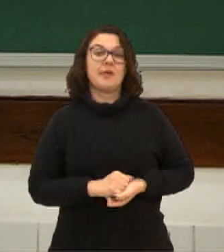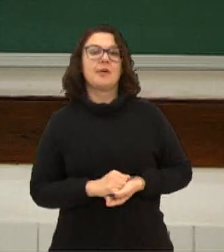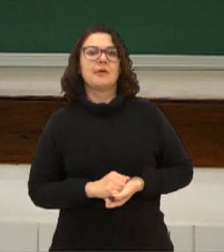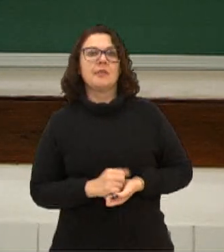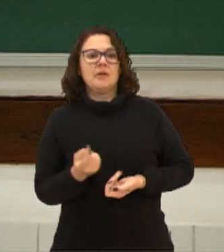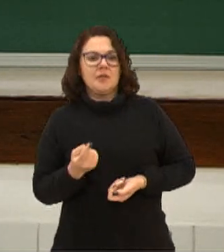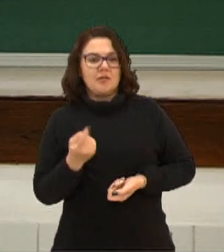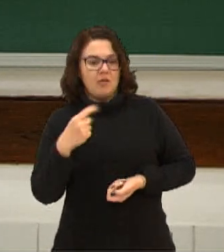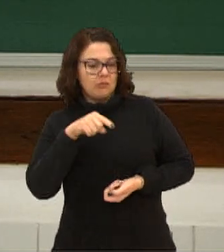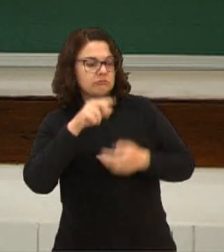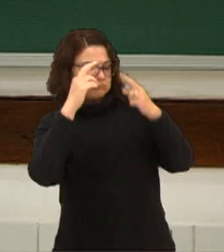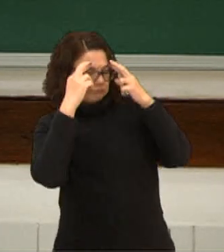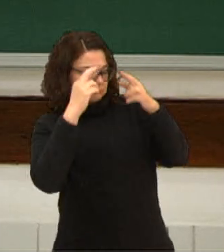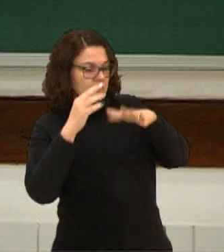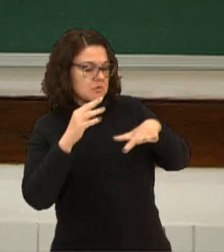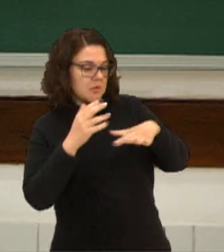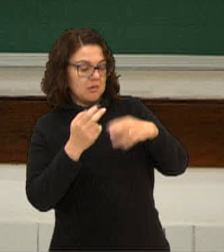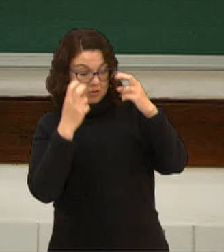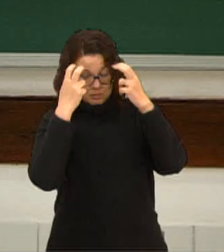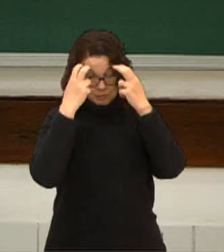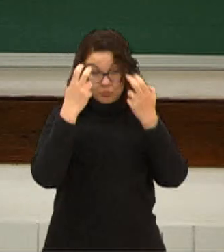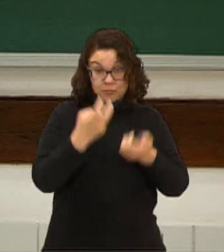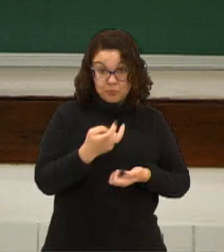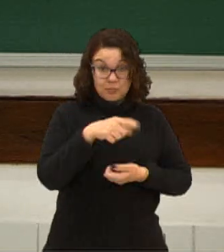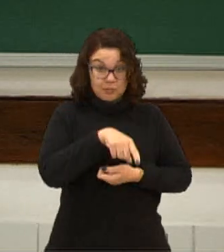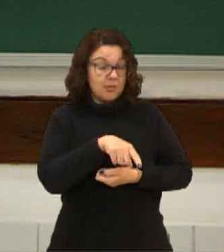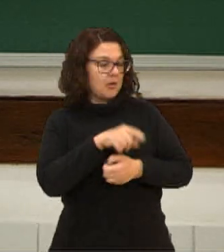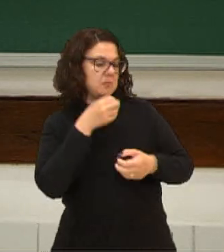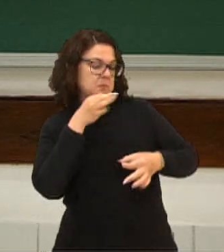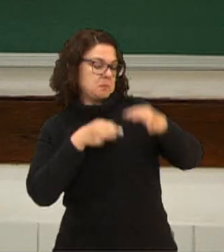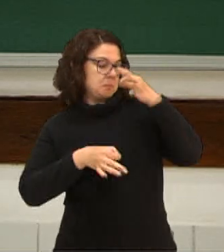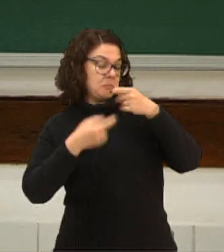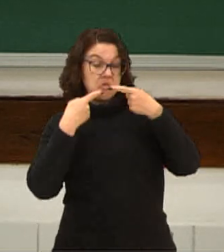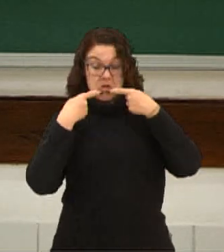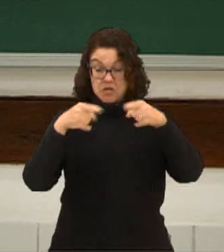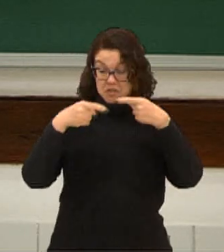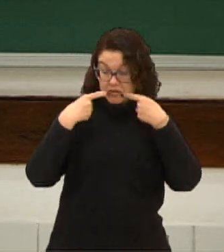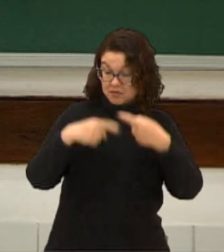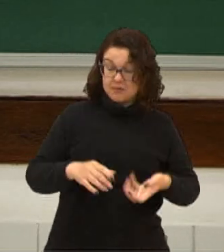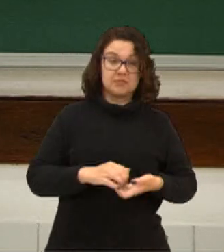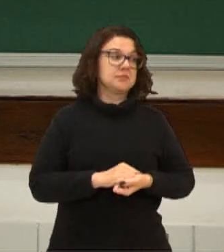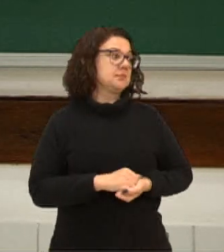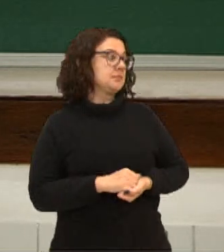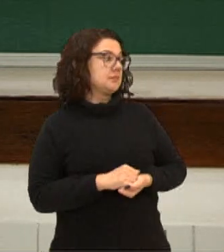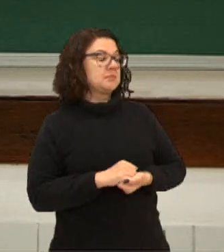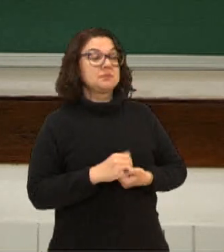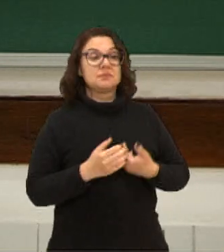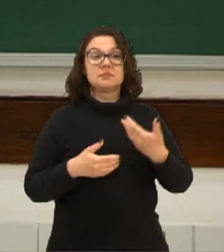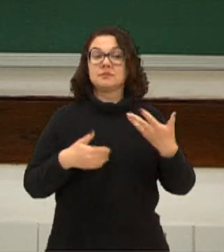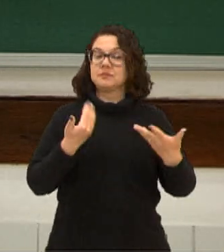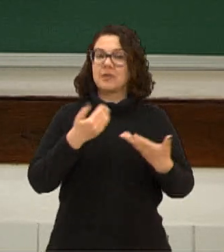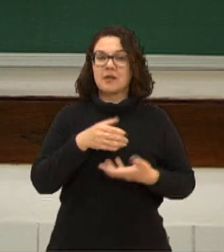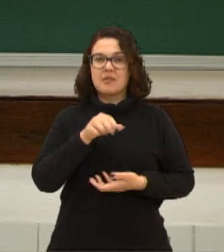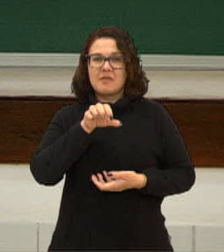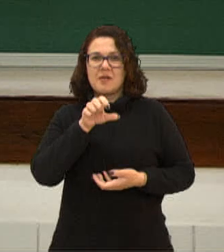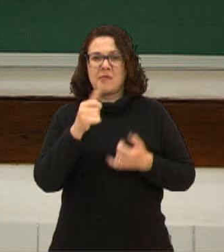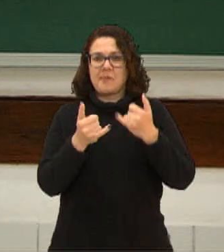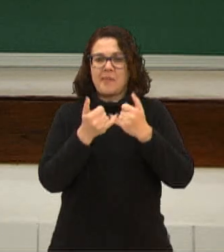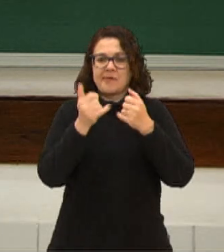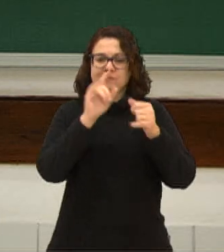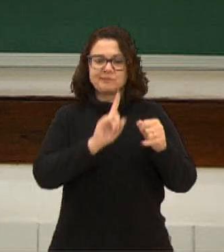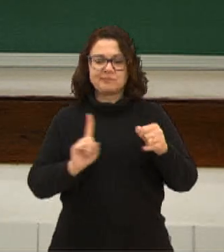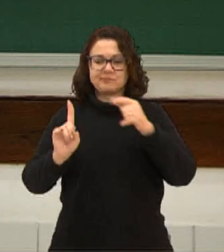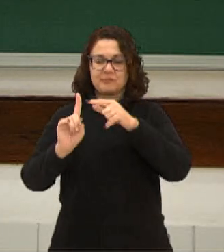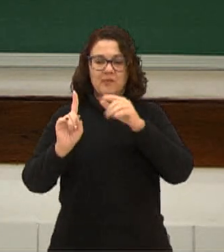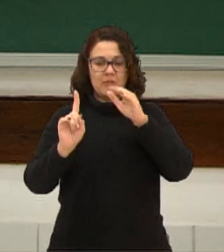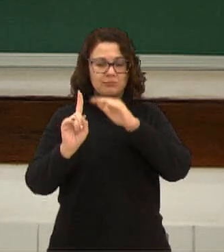ao invés de ela respeitar essa cultura, ela julga o tempo todo, ela coloca, né, como se fosse inferior